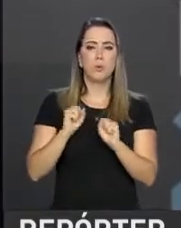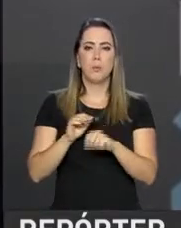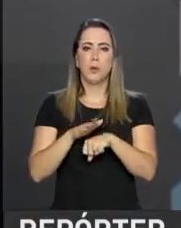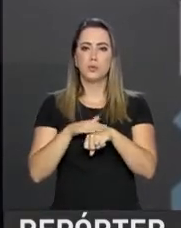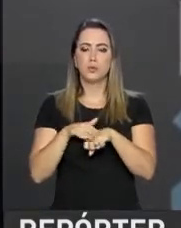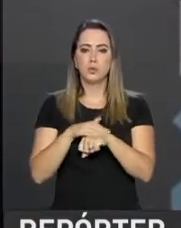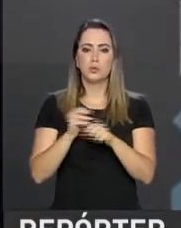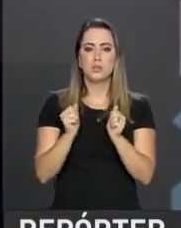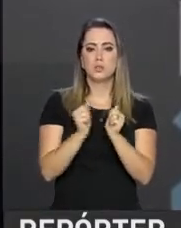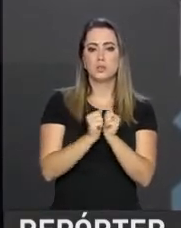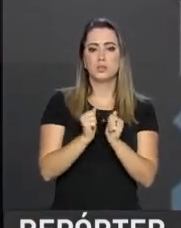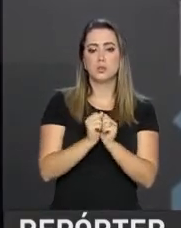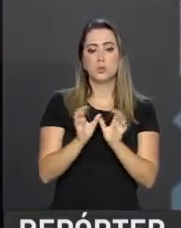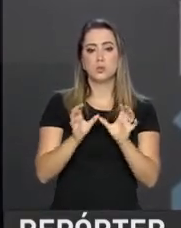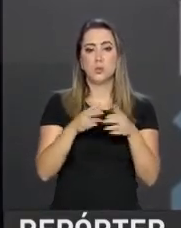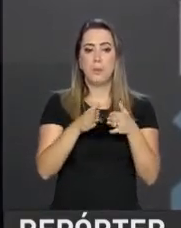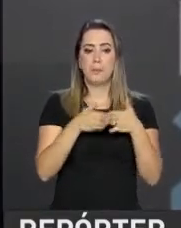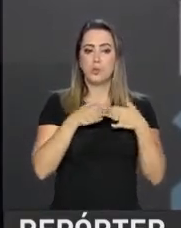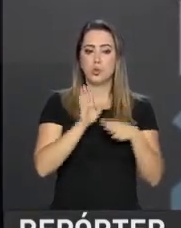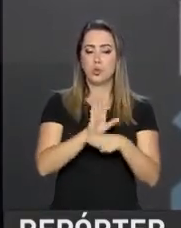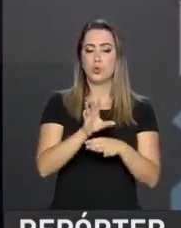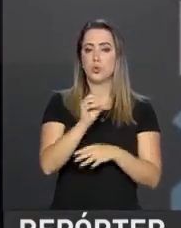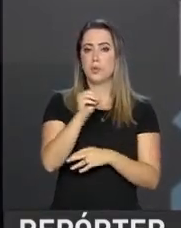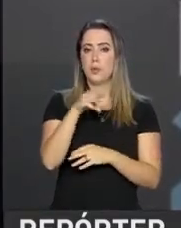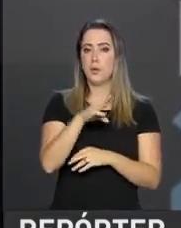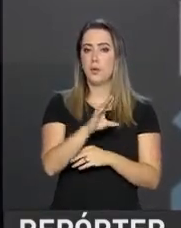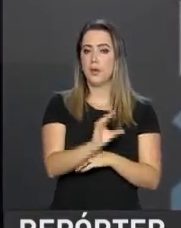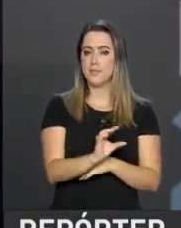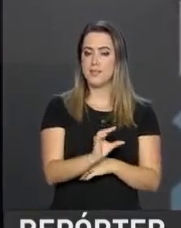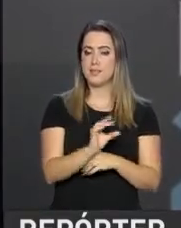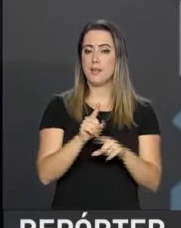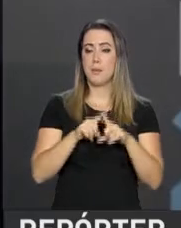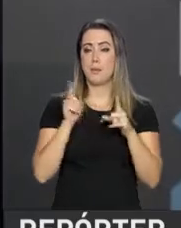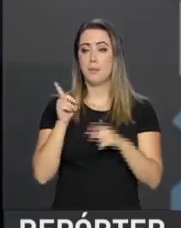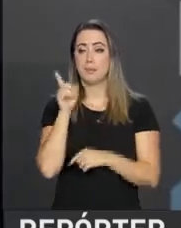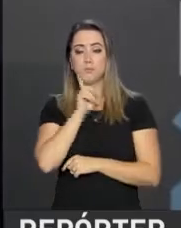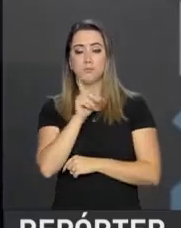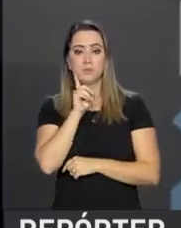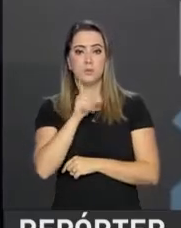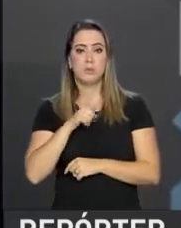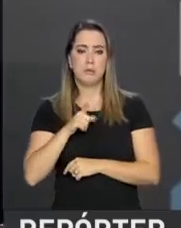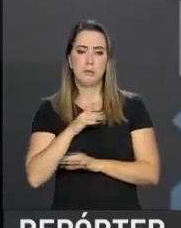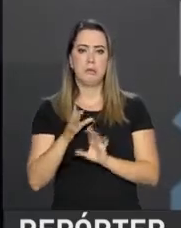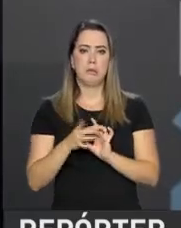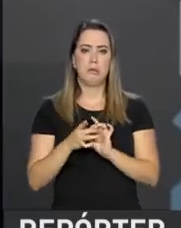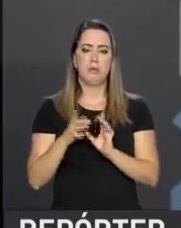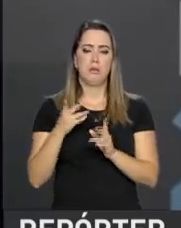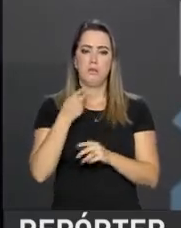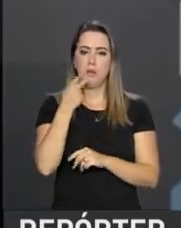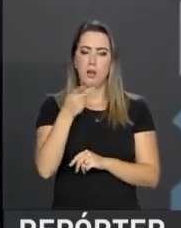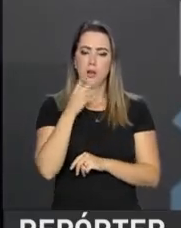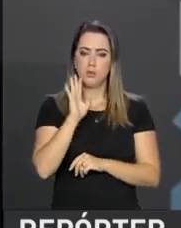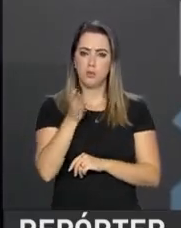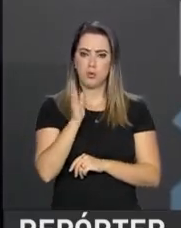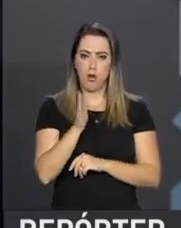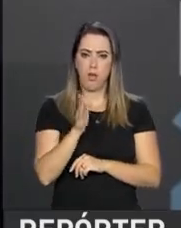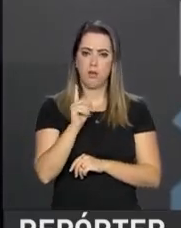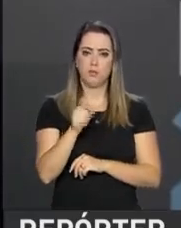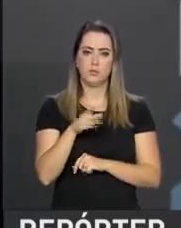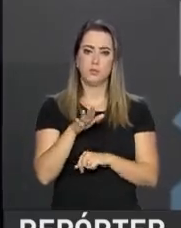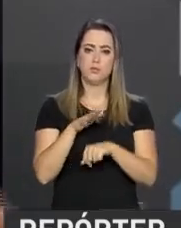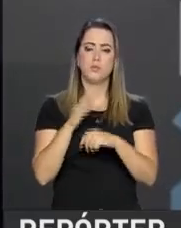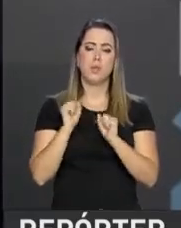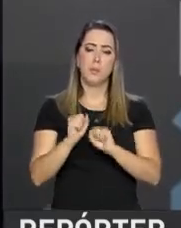junto à organização mundial do comércio por outro lado os estados unidos têm sinalizado uma